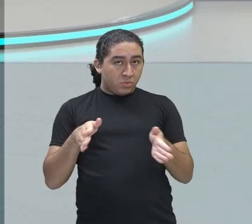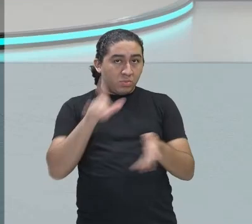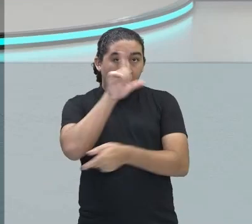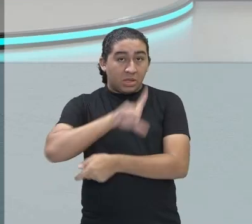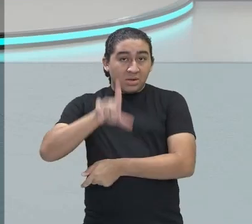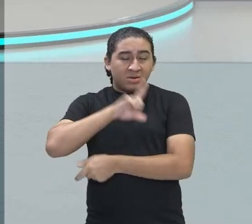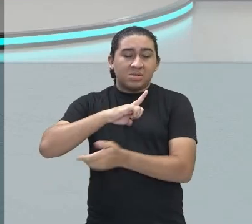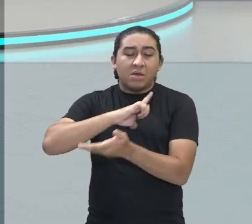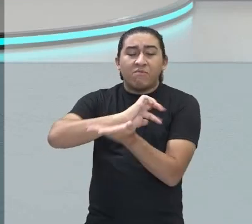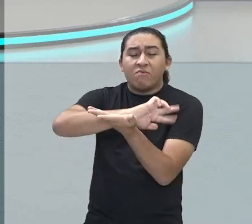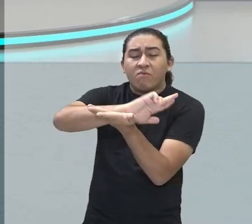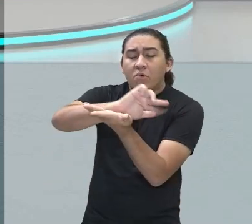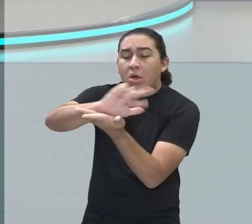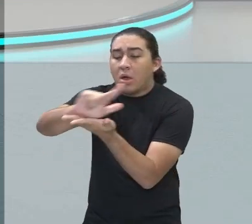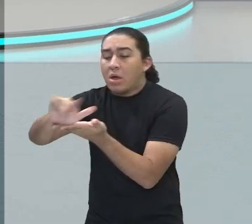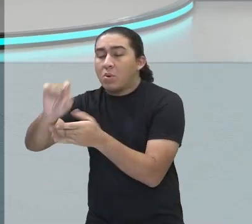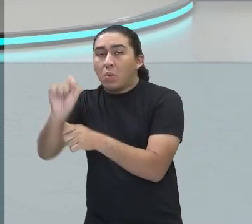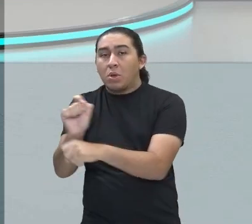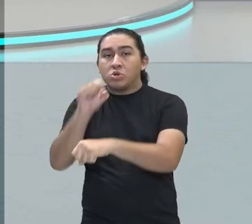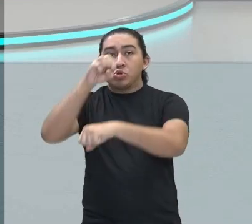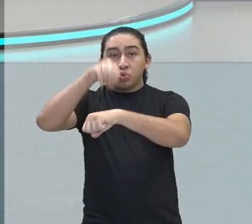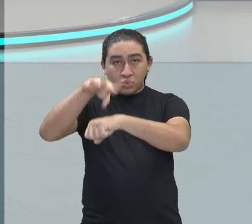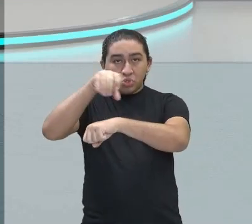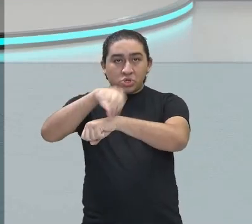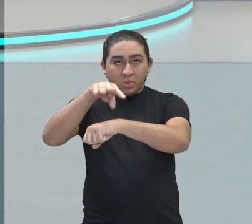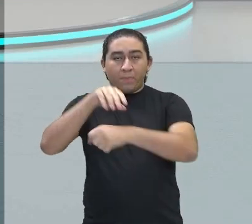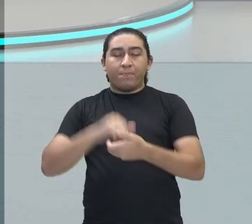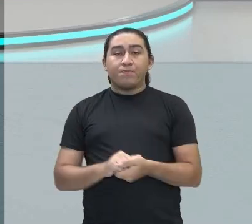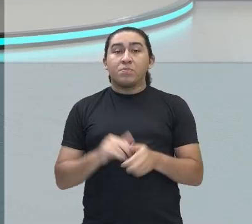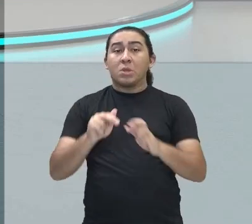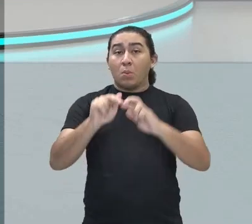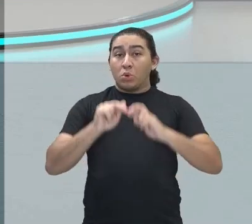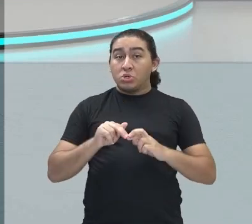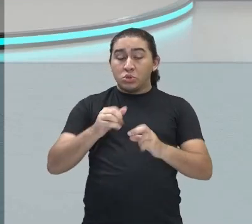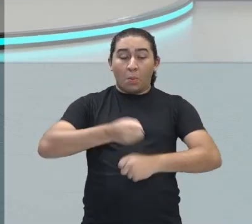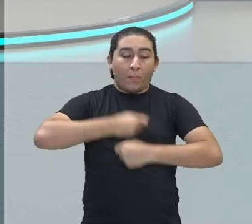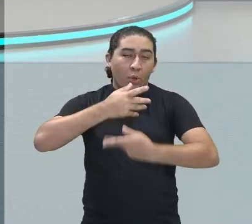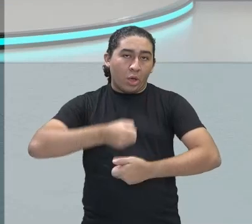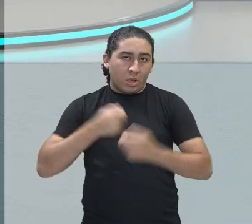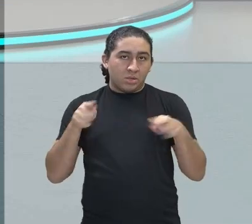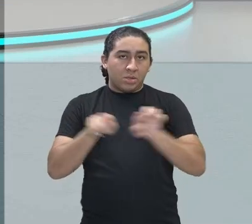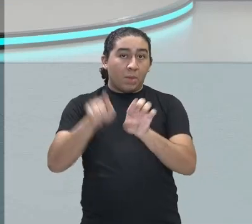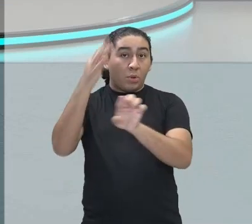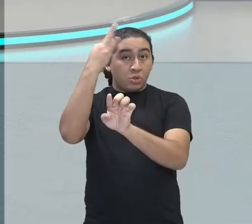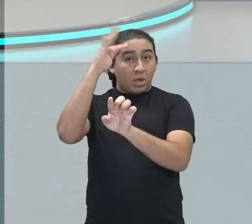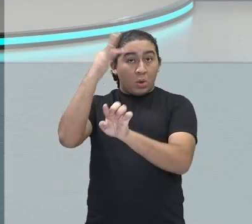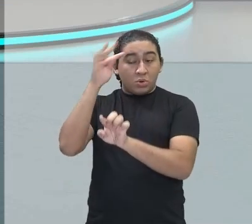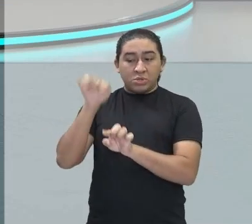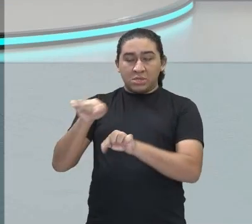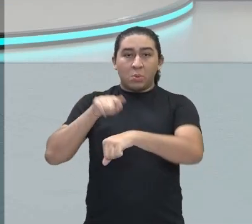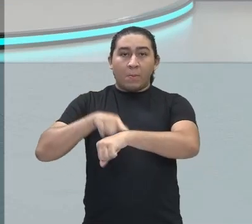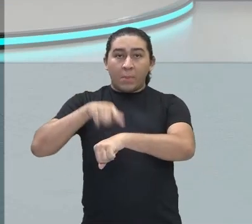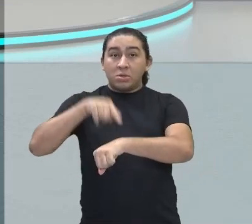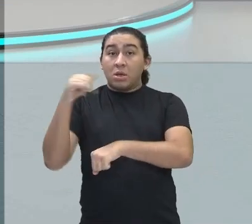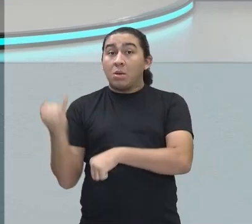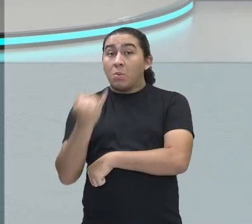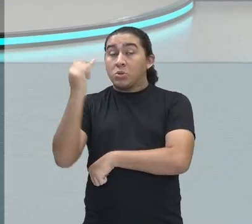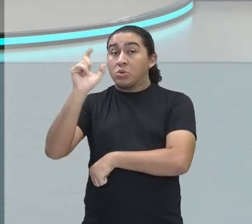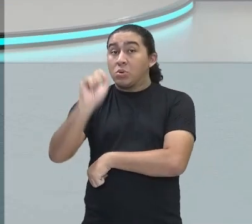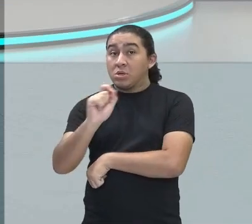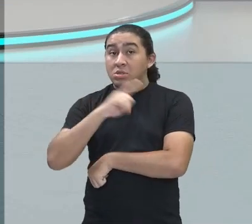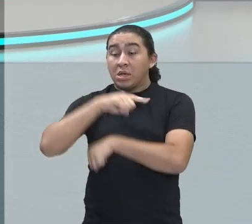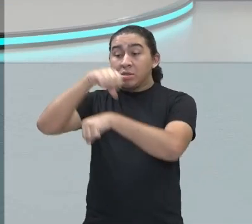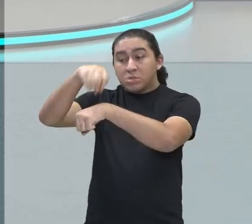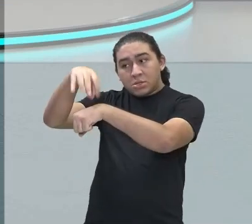impregnado de sugestões. Então, para o poeta, para o pensador desse momento, é mais importante